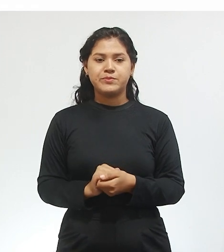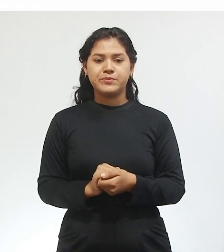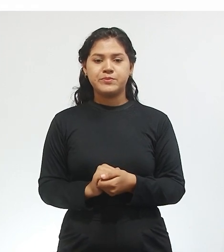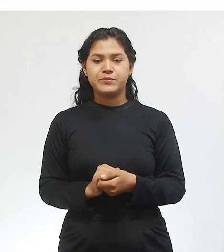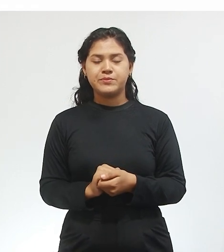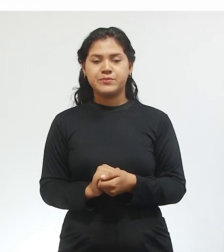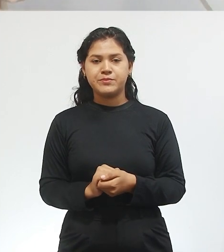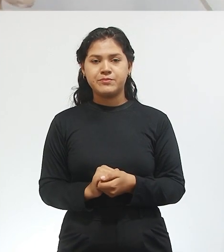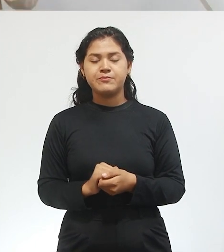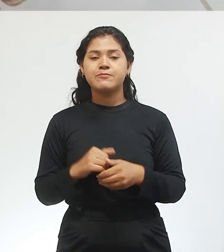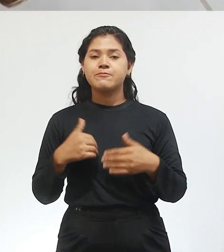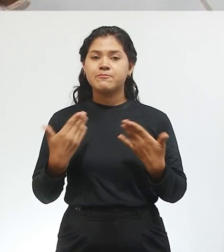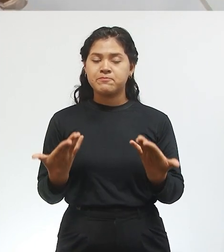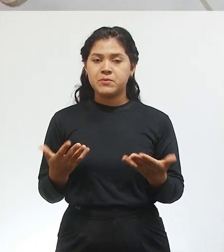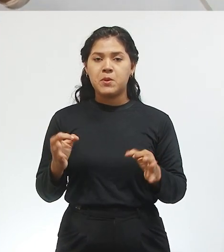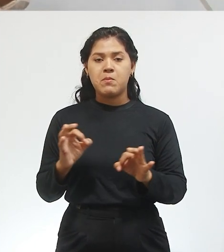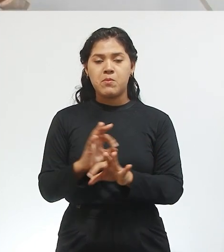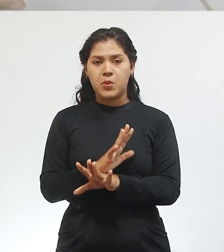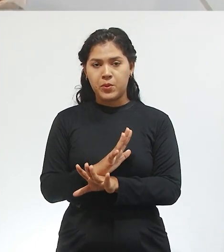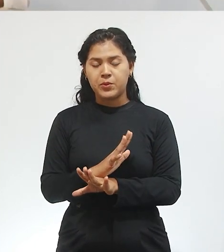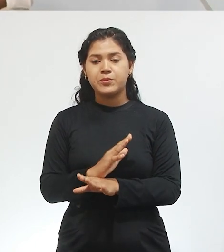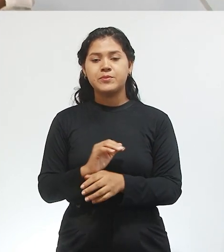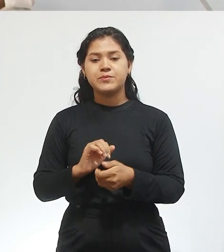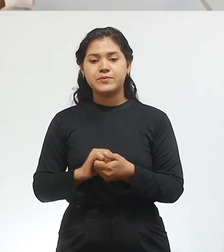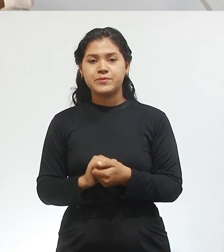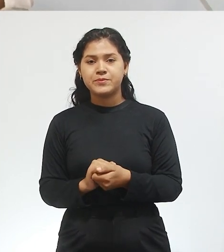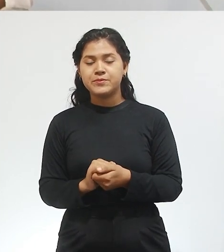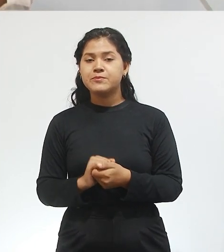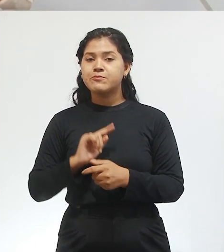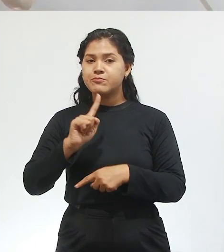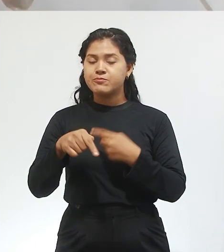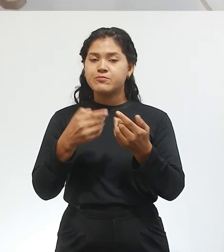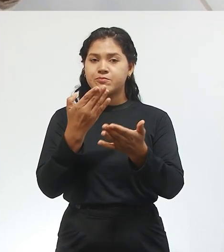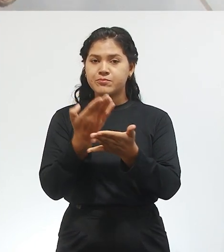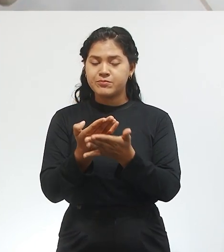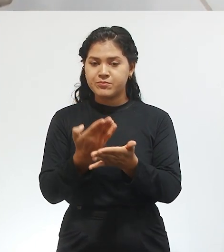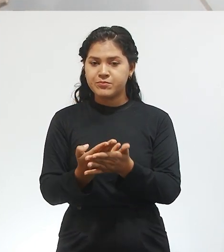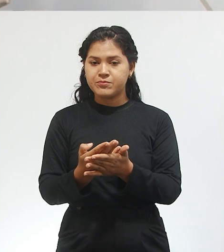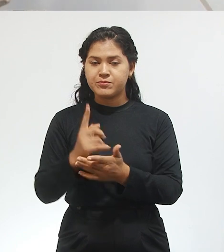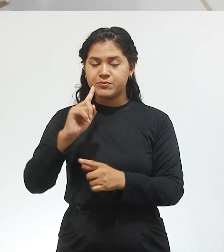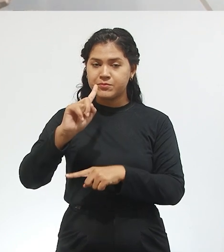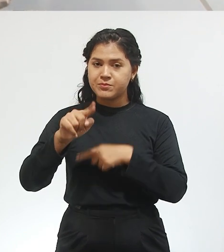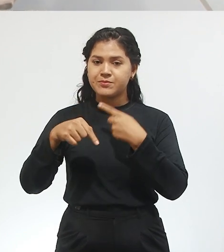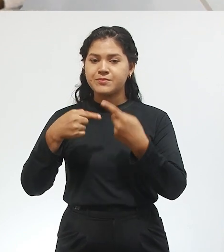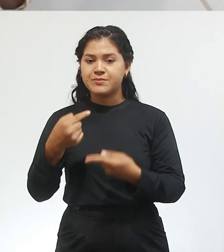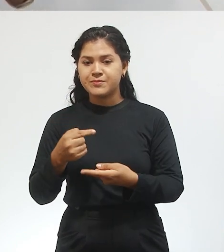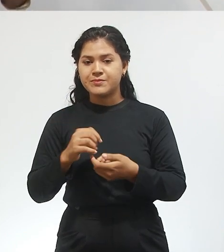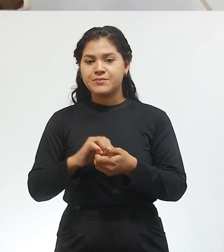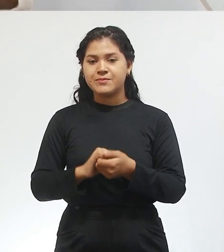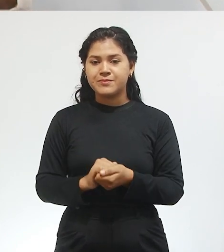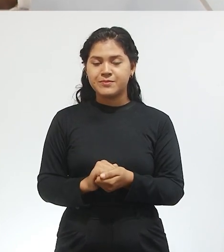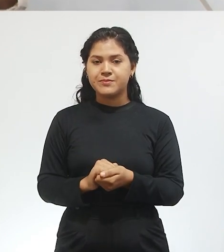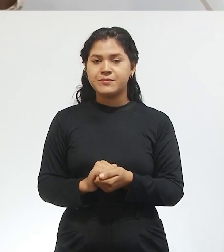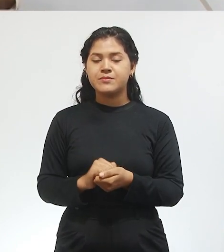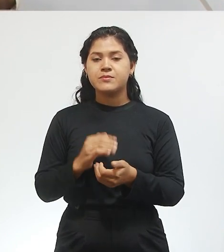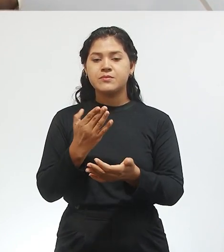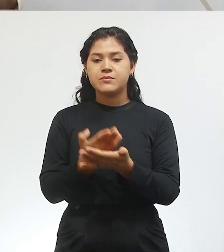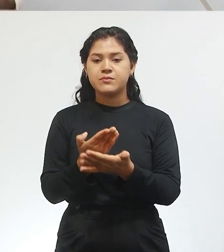Bom, perfeito, é isso. Nos vemos então na próxima aula com a